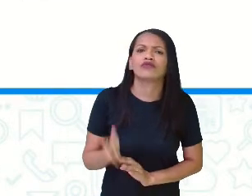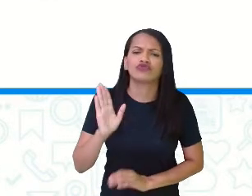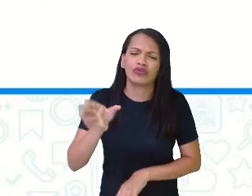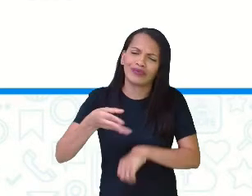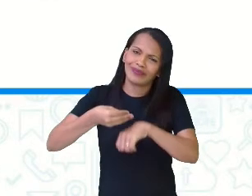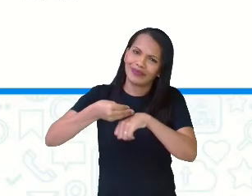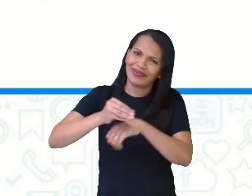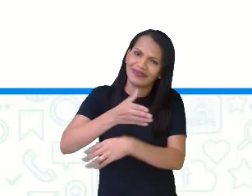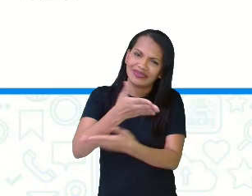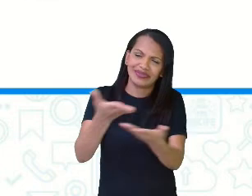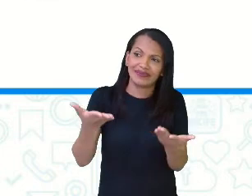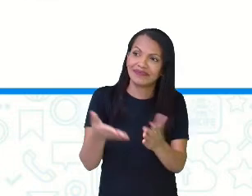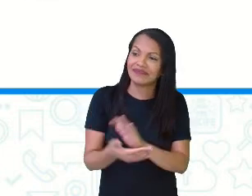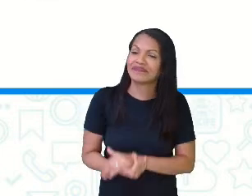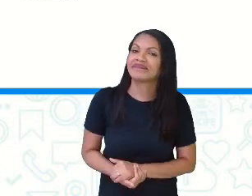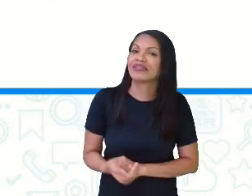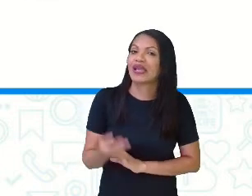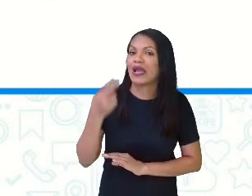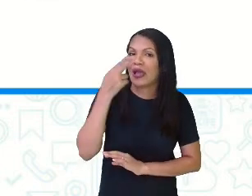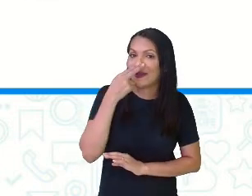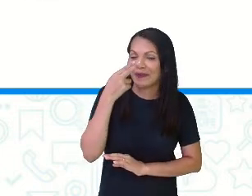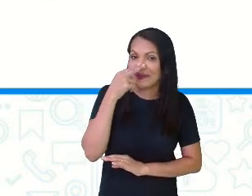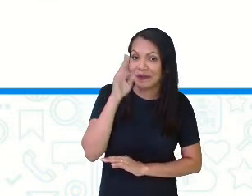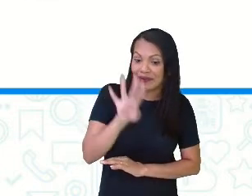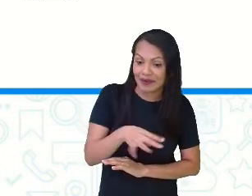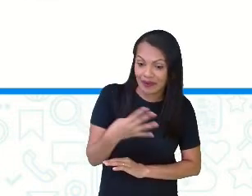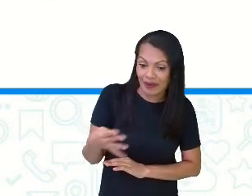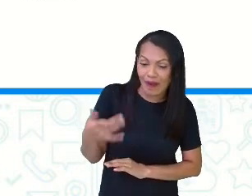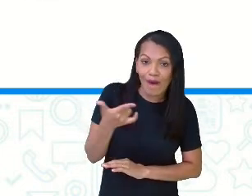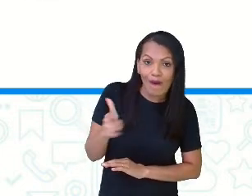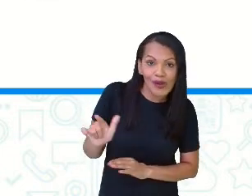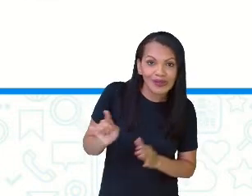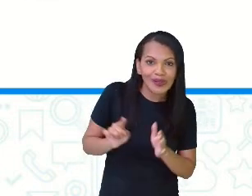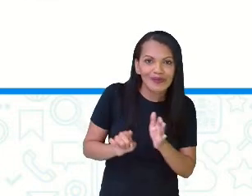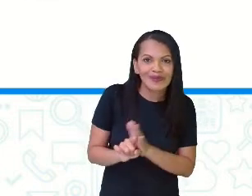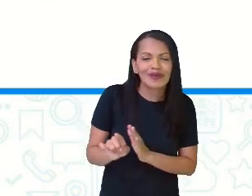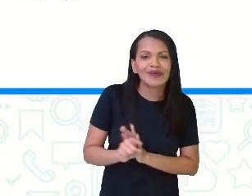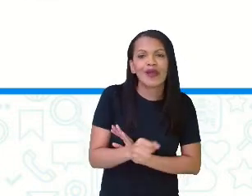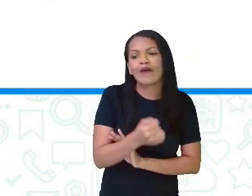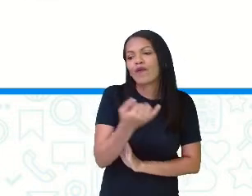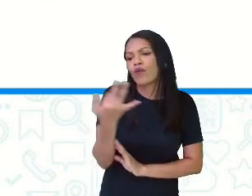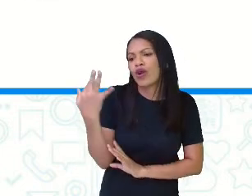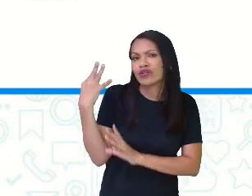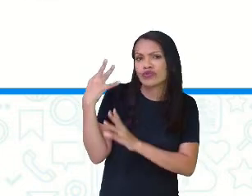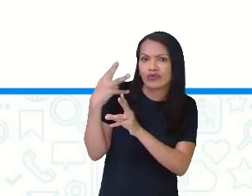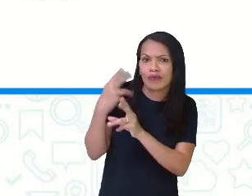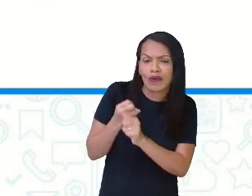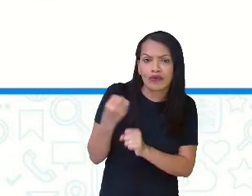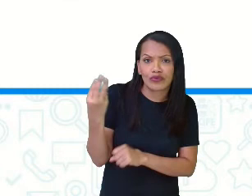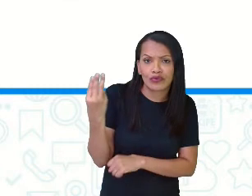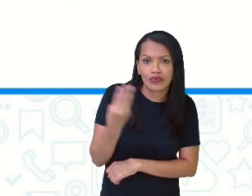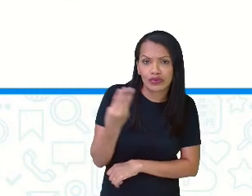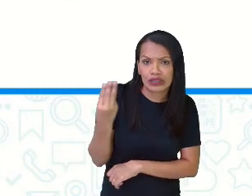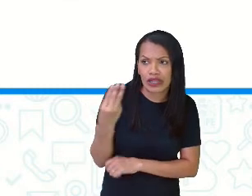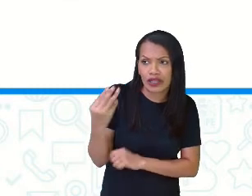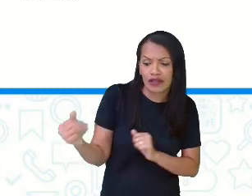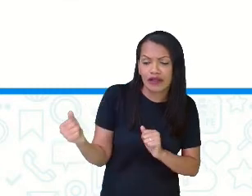saco. A mesma tabela com outra pergunta. Quantos pontos os três marcaram